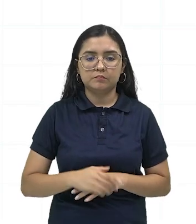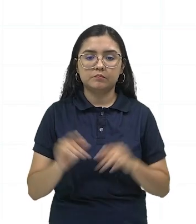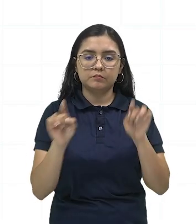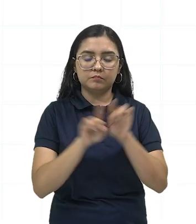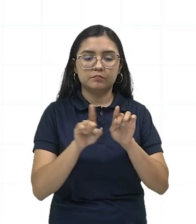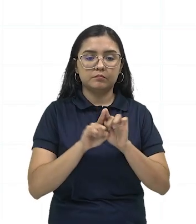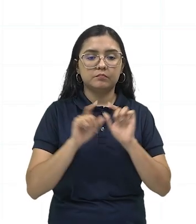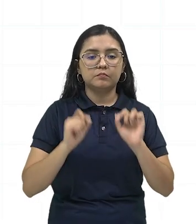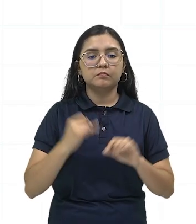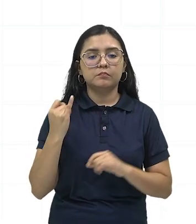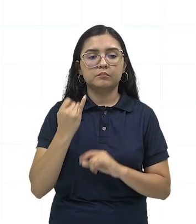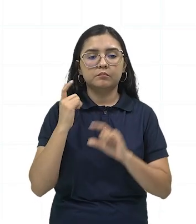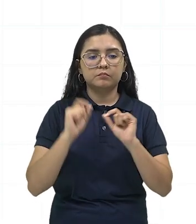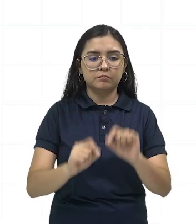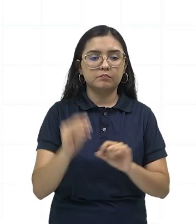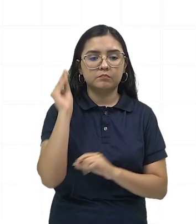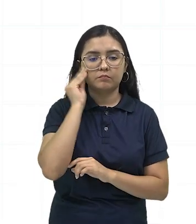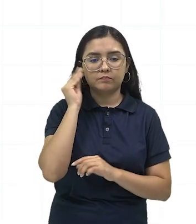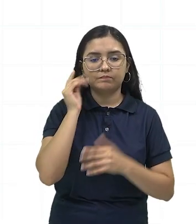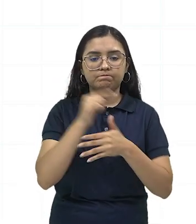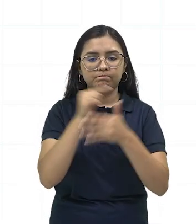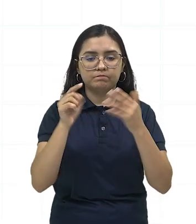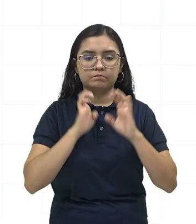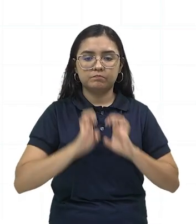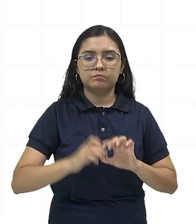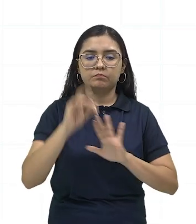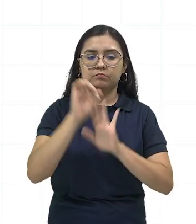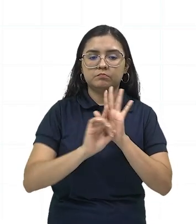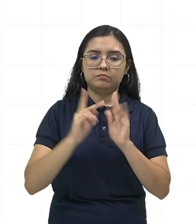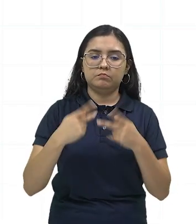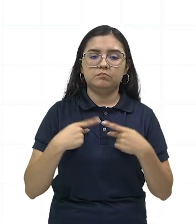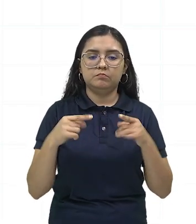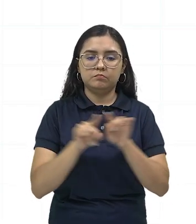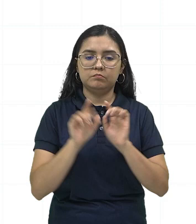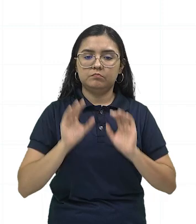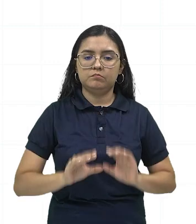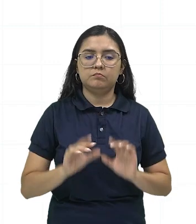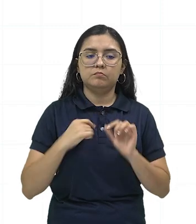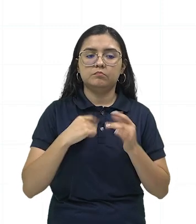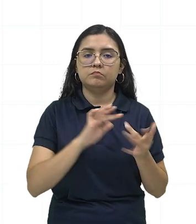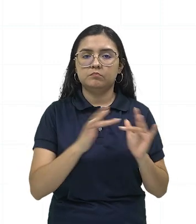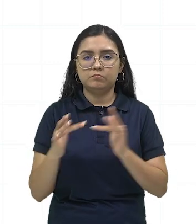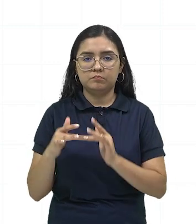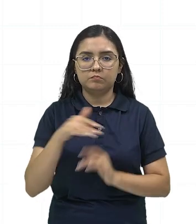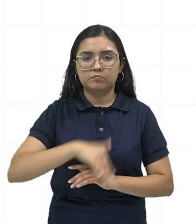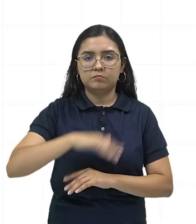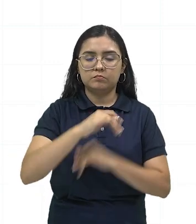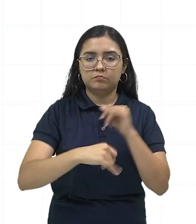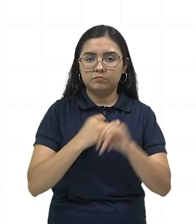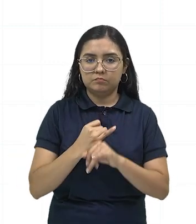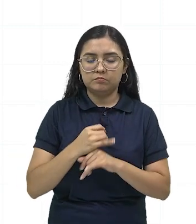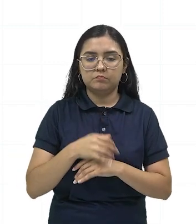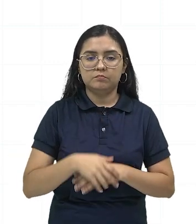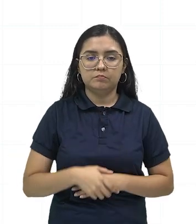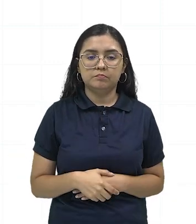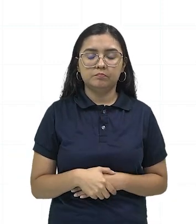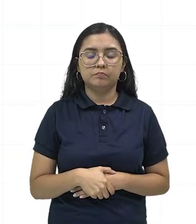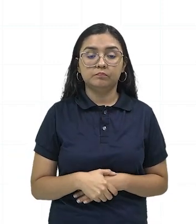imperativo examinar de perto as questões de ética, direitos humanos e a cidadania no contexto